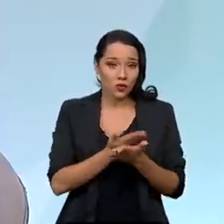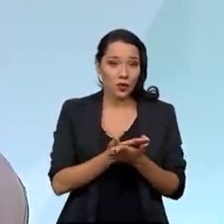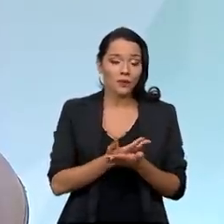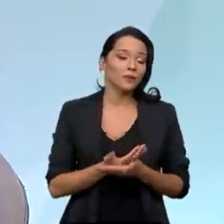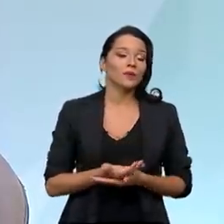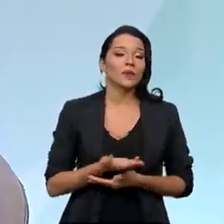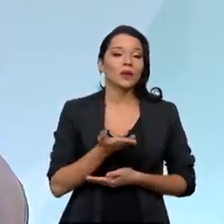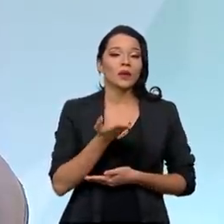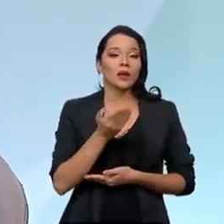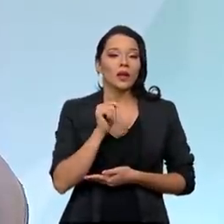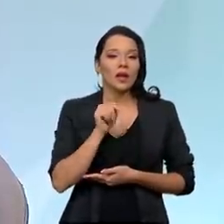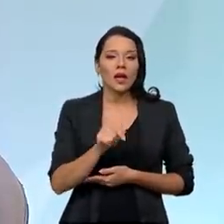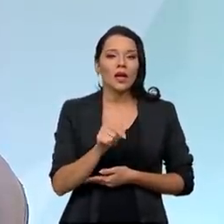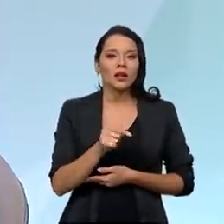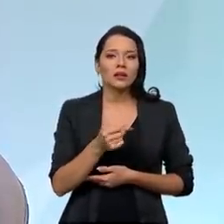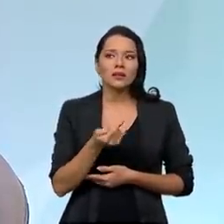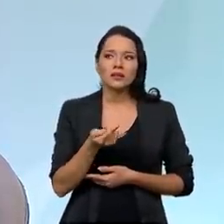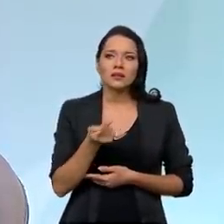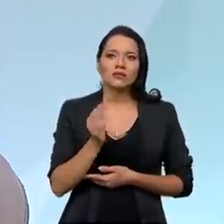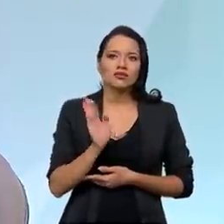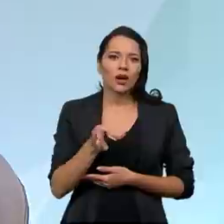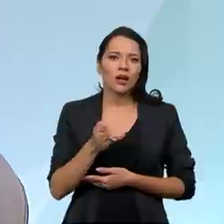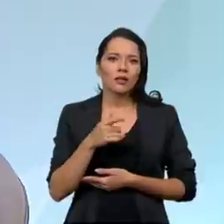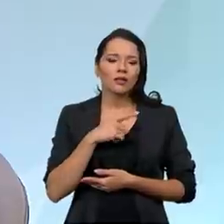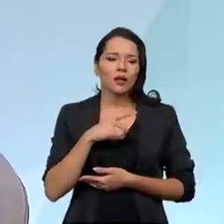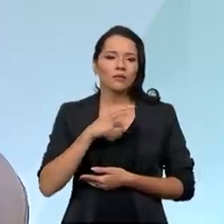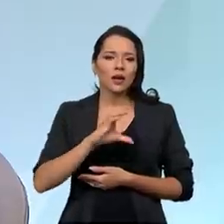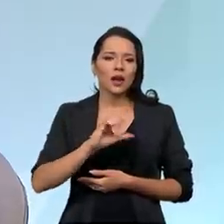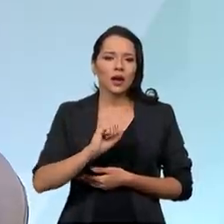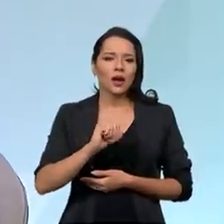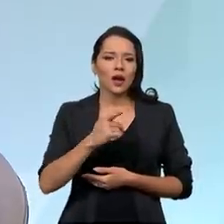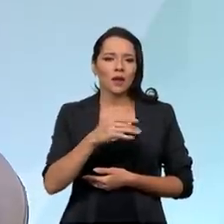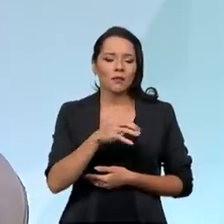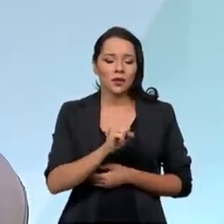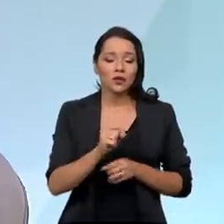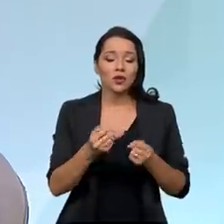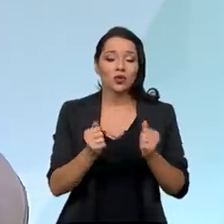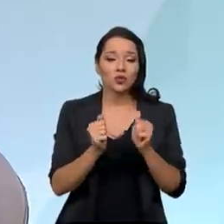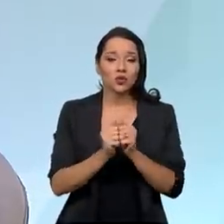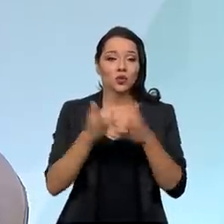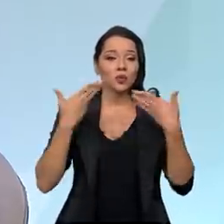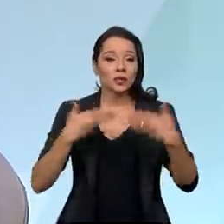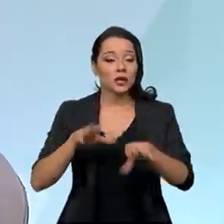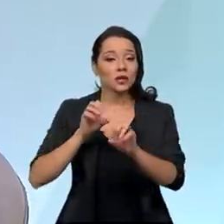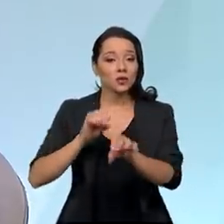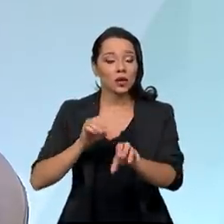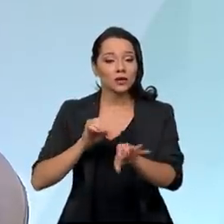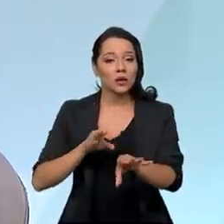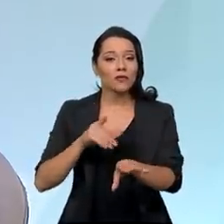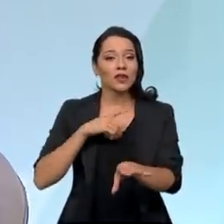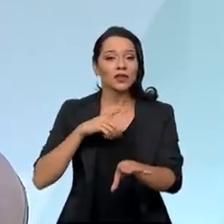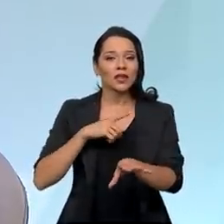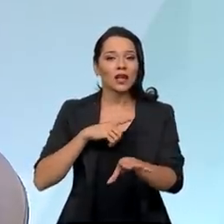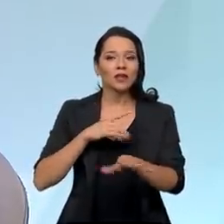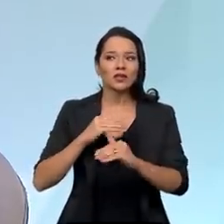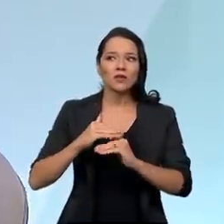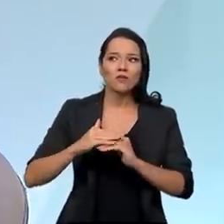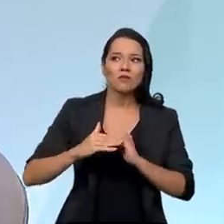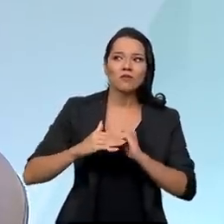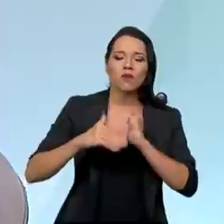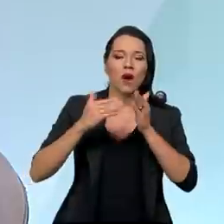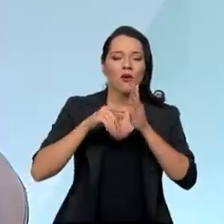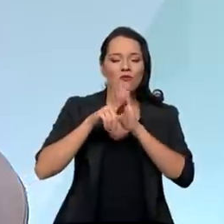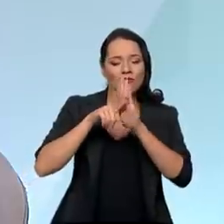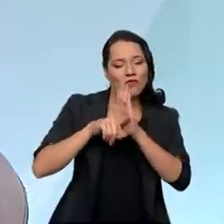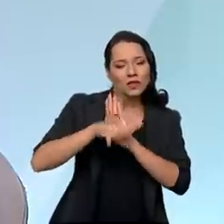eles, conclamados pela CAPES, em sintonia com o Ministério da Educação, nós queremos um real